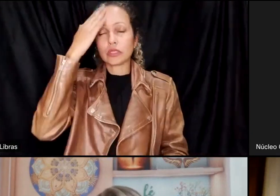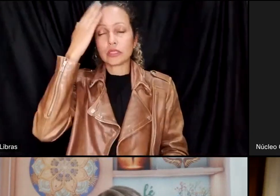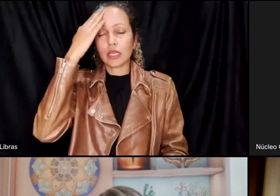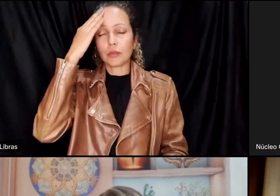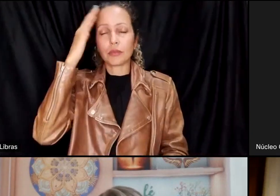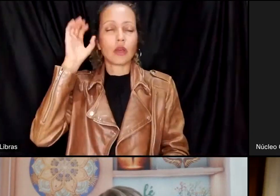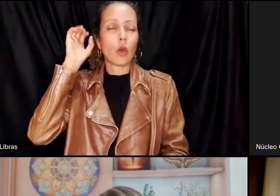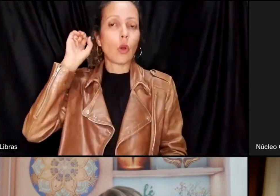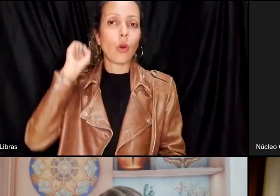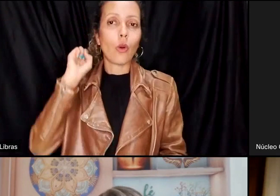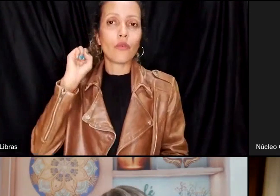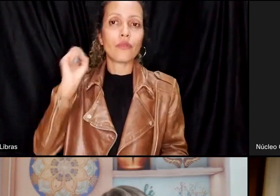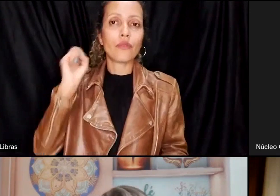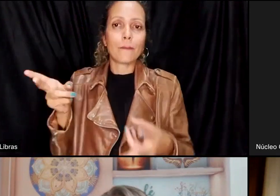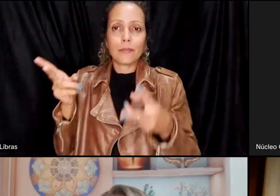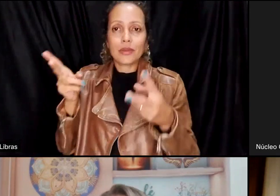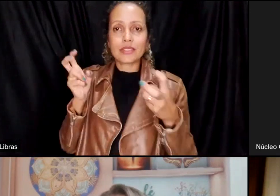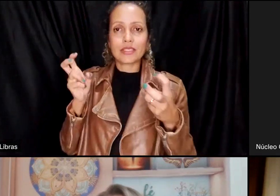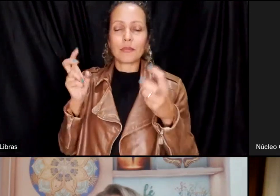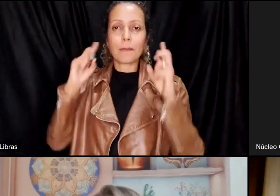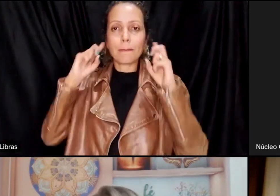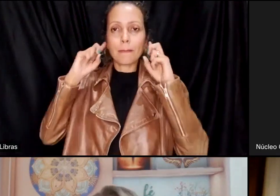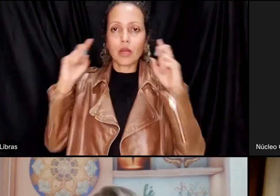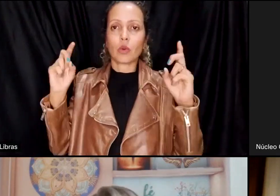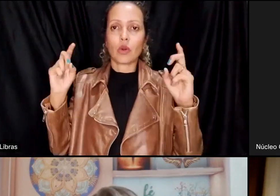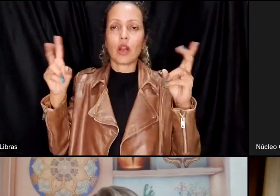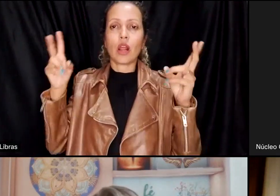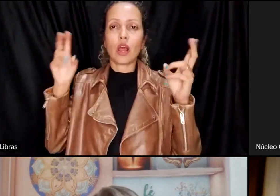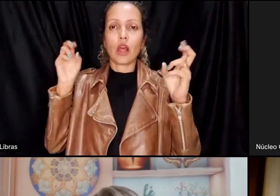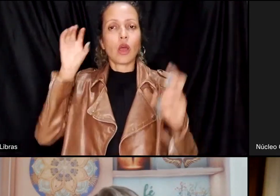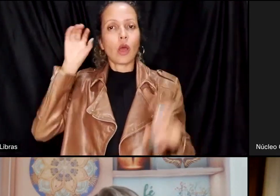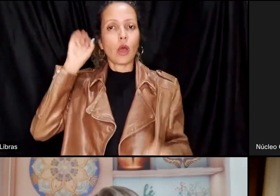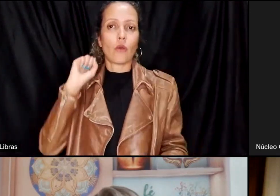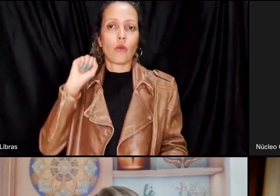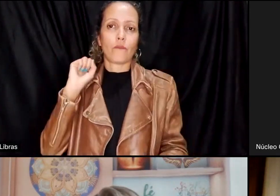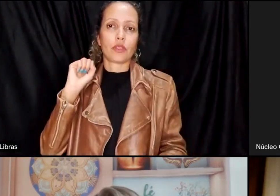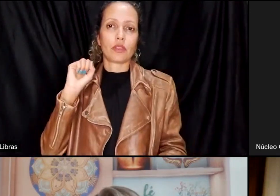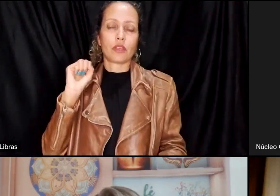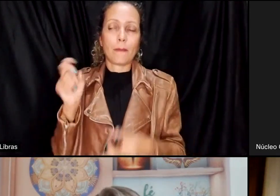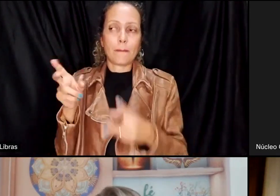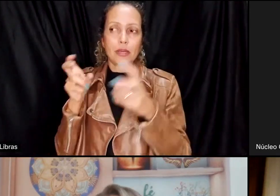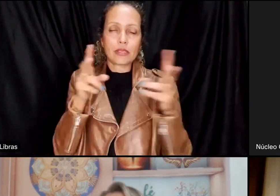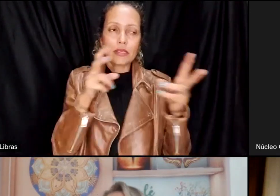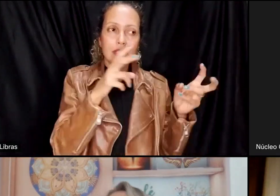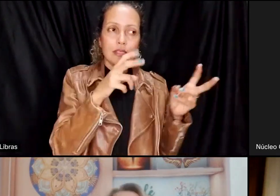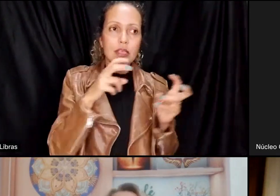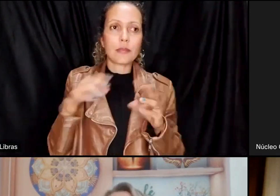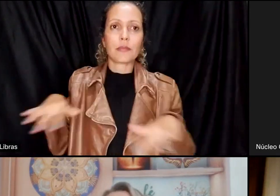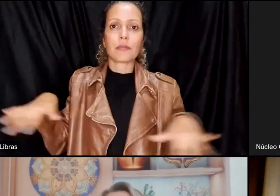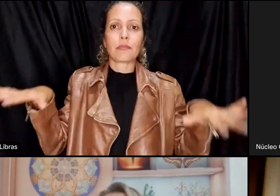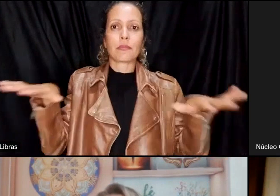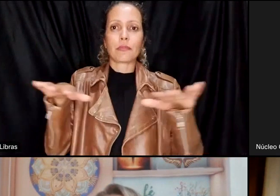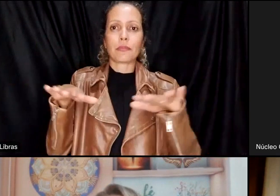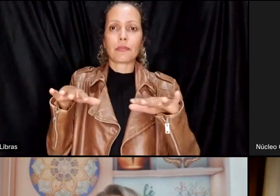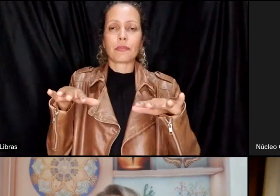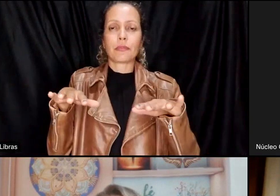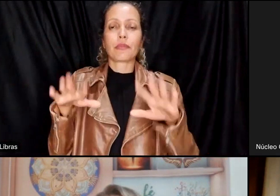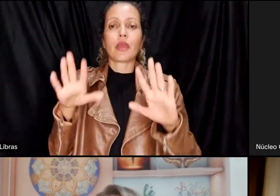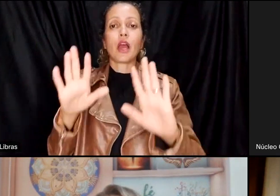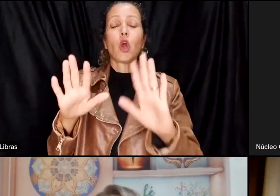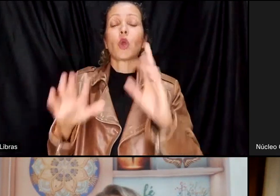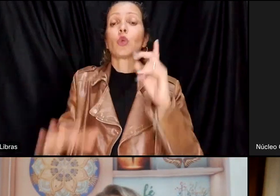ela percebe, né, ela ouve. Agora, a criança... Ela percepção do espaço, né? É, a criança surda, não.